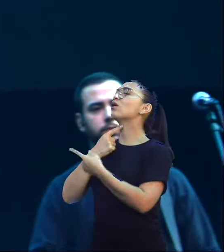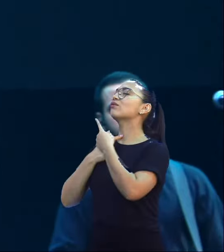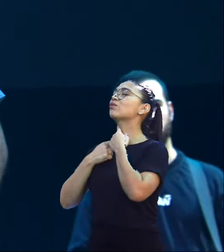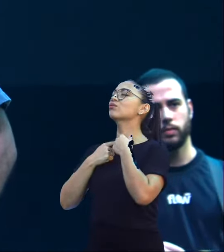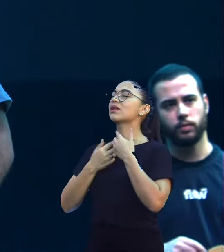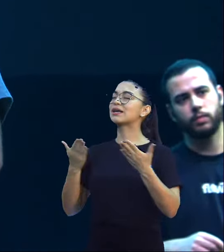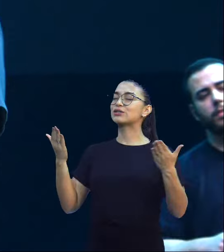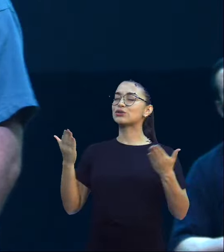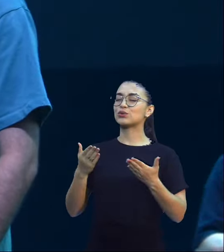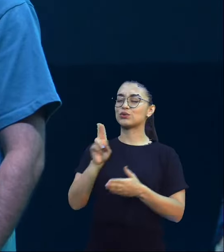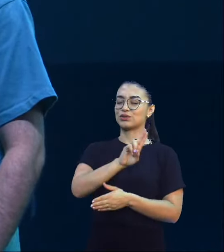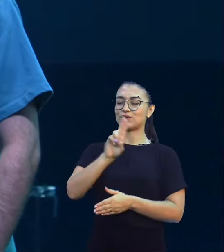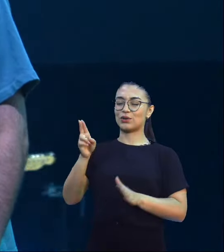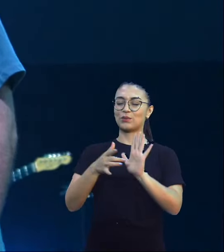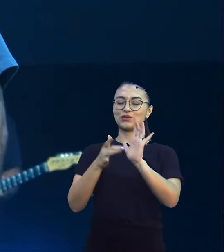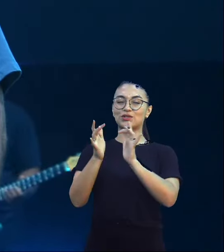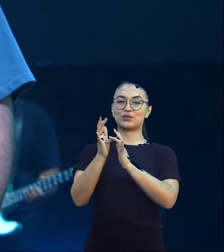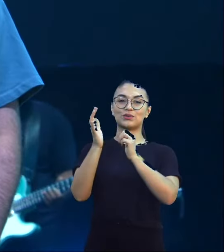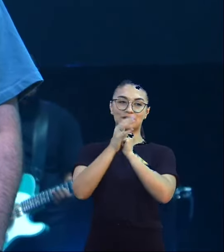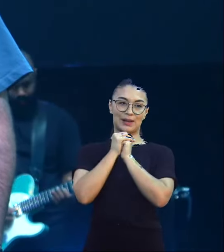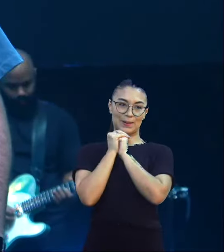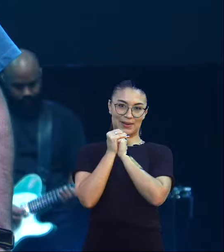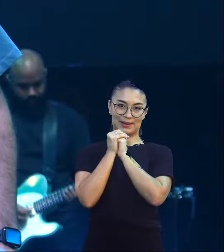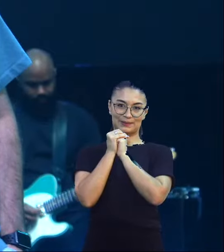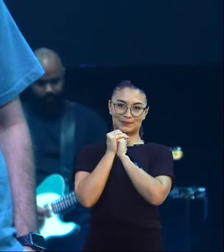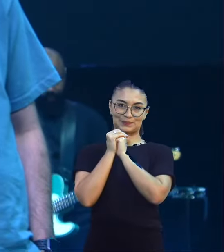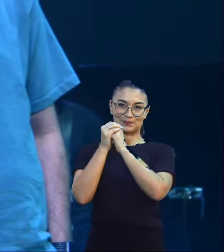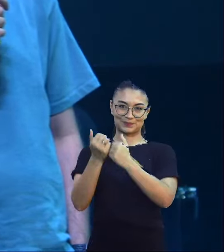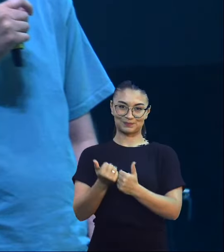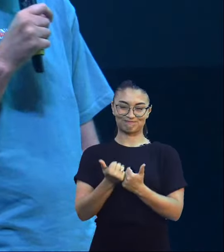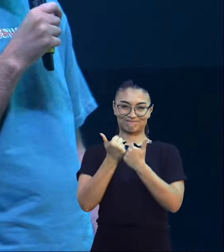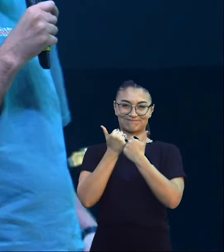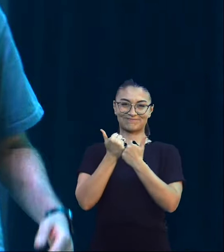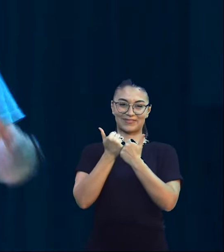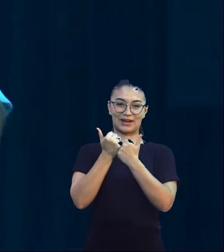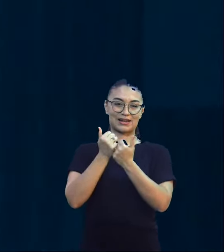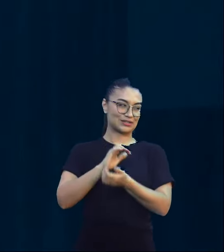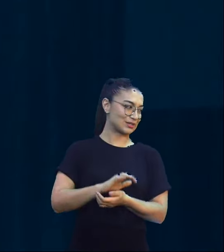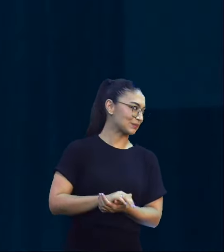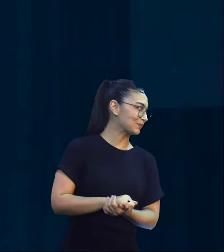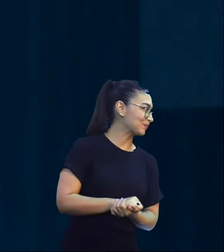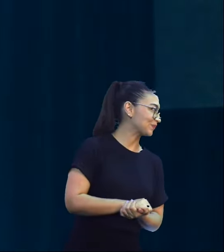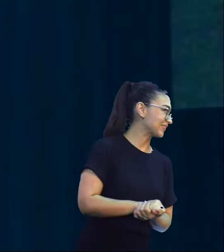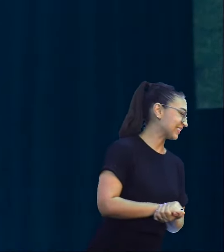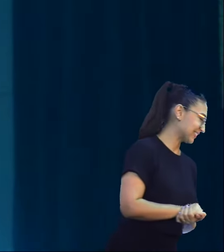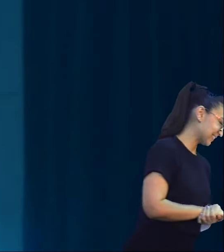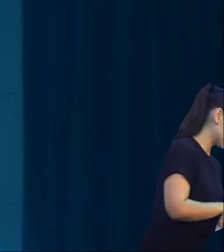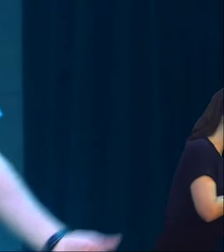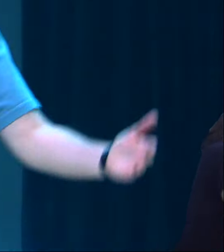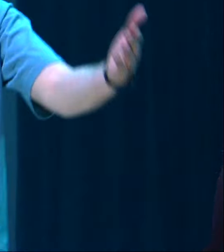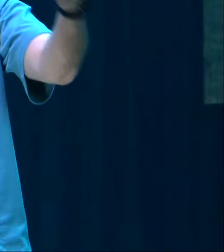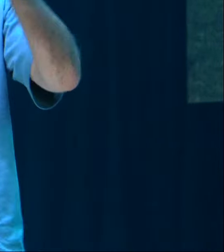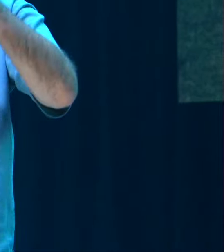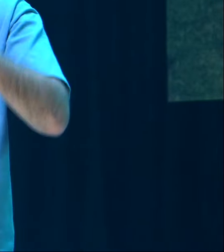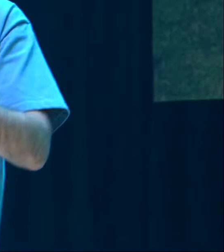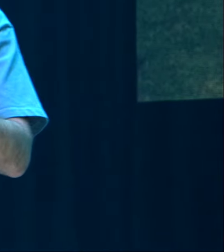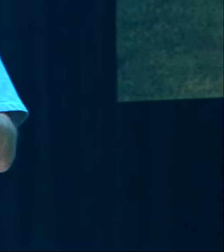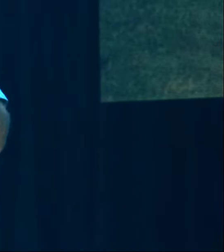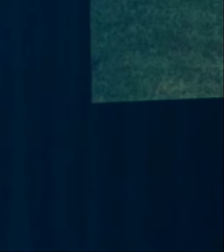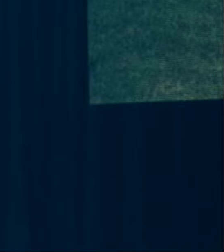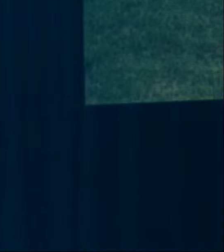oramos em nome de Jesus, amém e amém. Enquanto nós cantamos essa música, você é livre para sair do seu